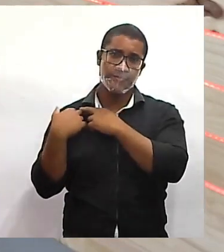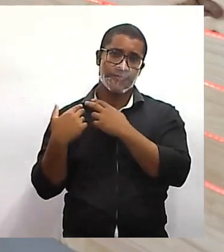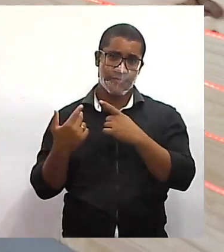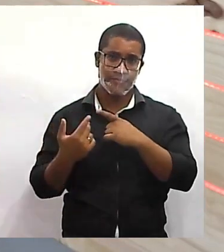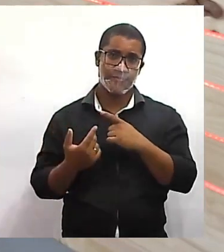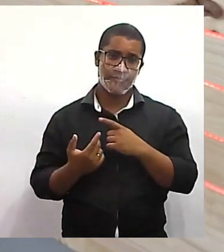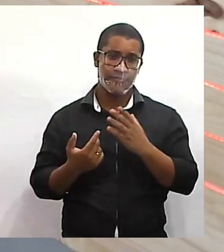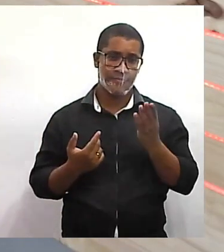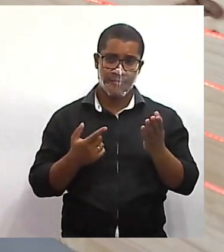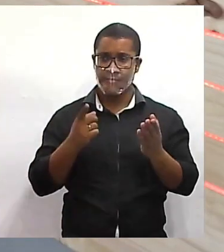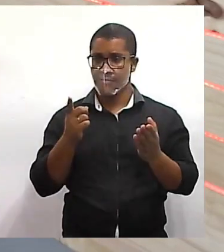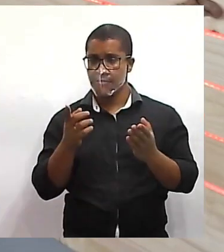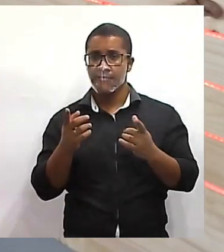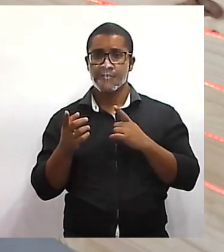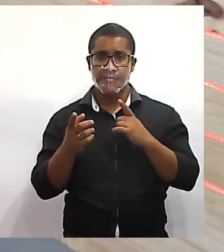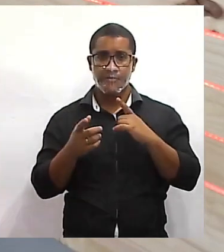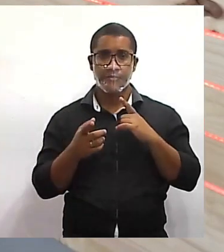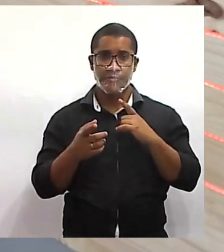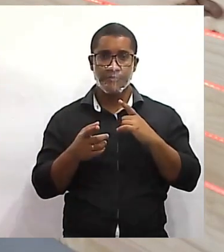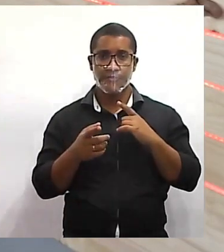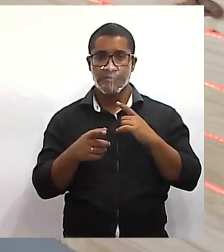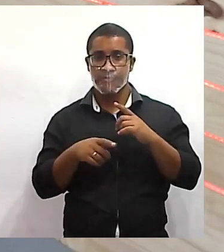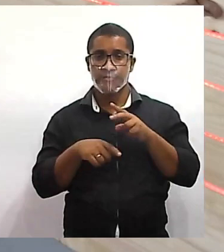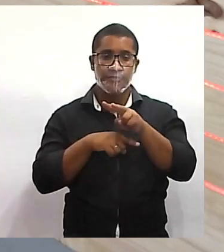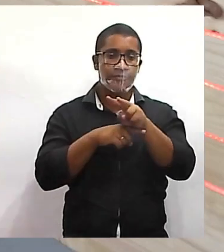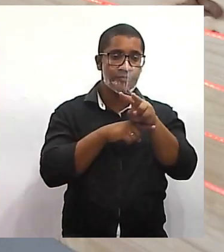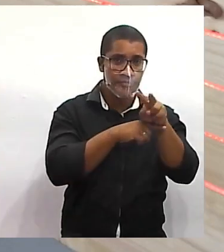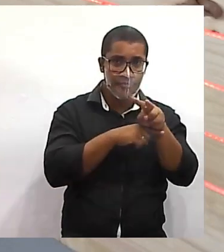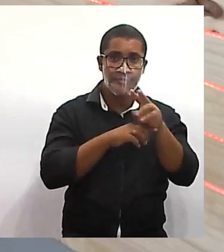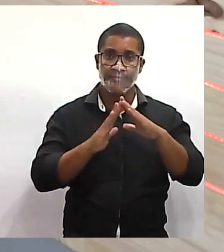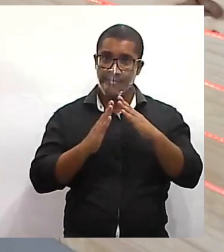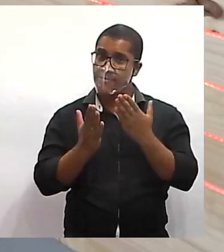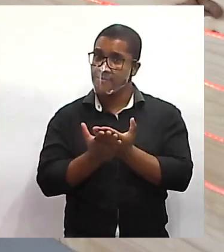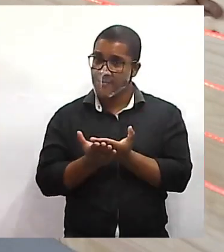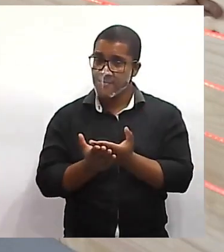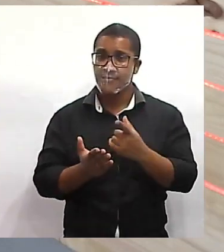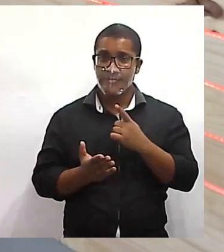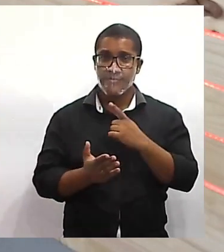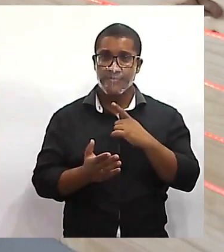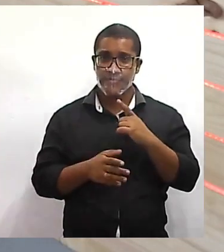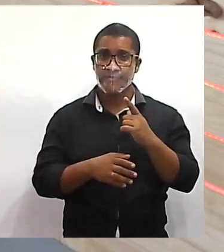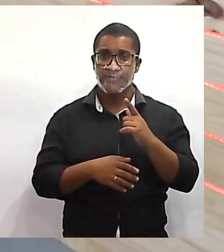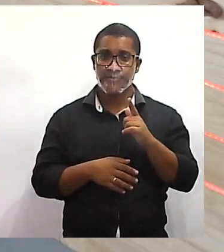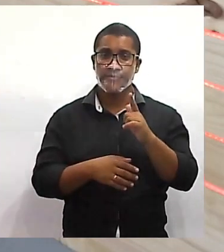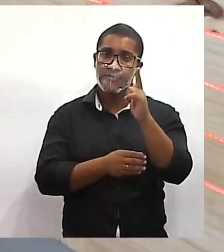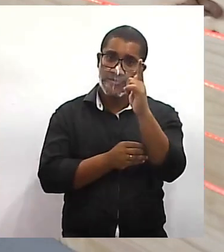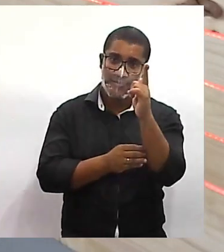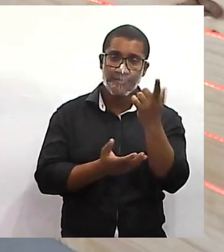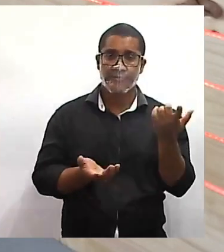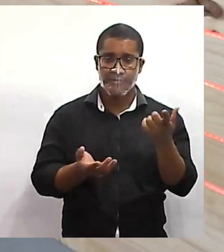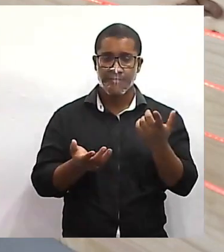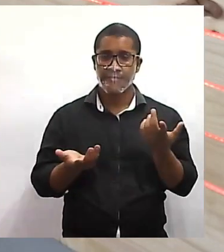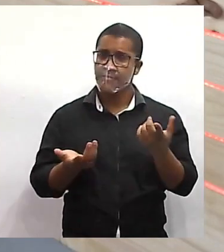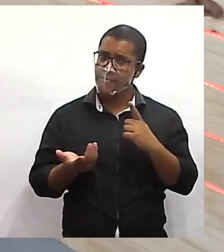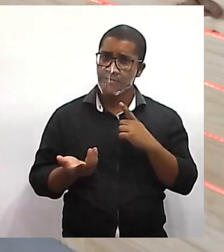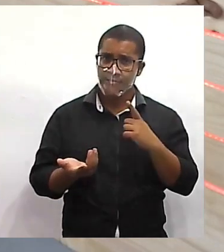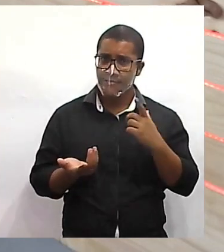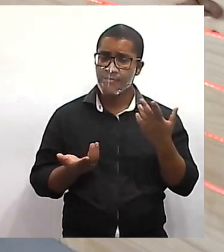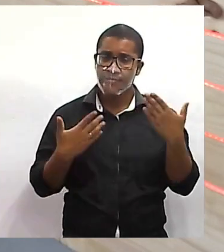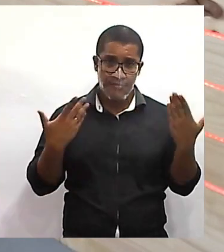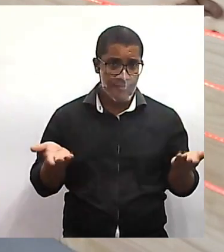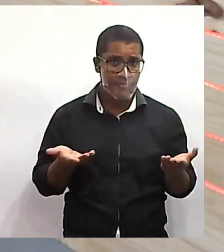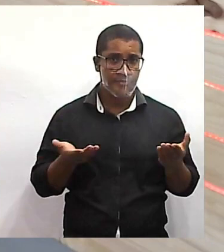Recebem supervisores da Secretaria de Educação, né? da Gerência de Educação. Então, tudo isso